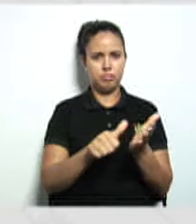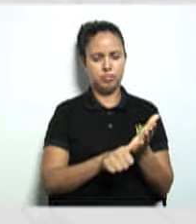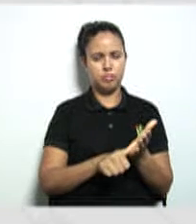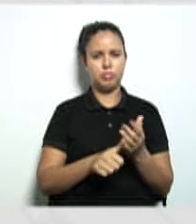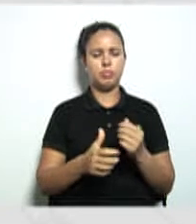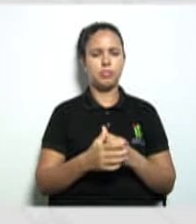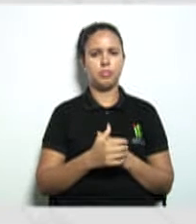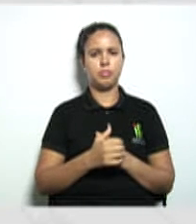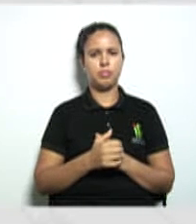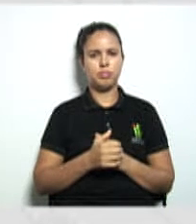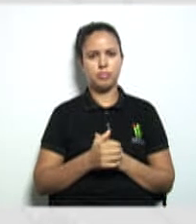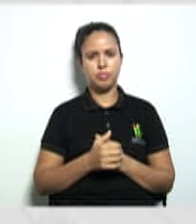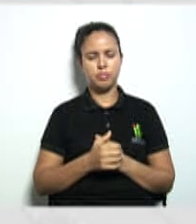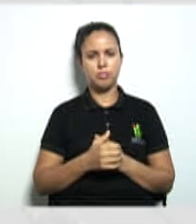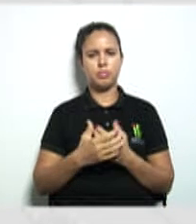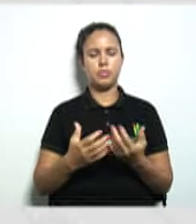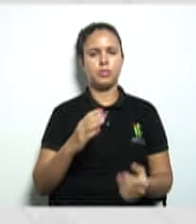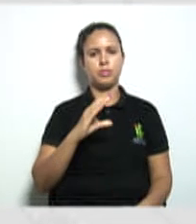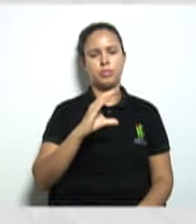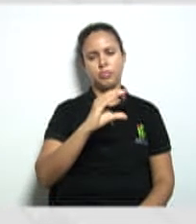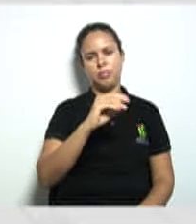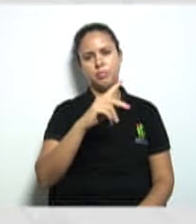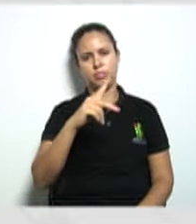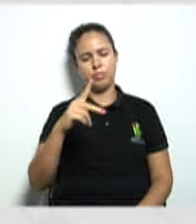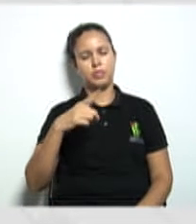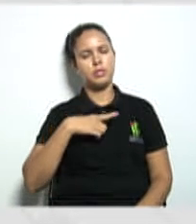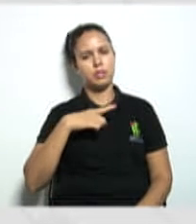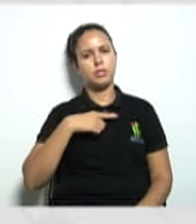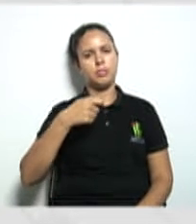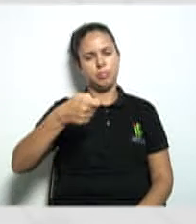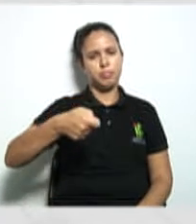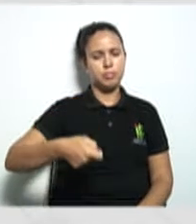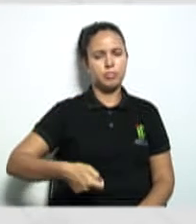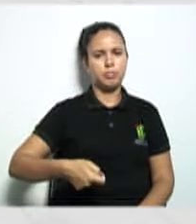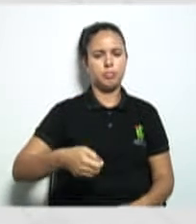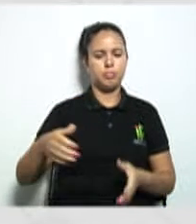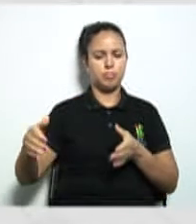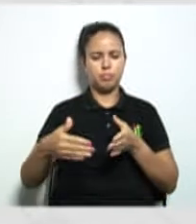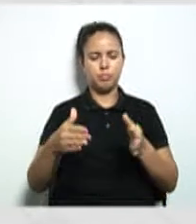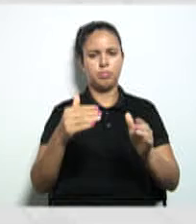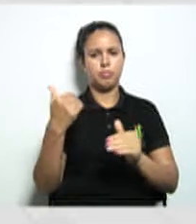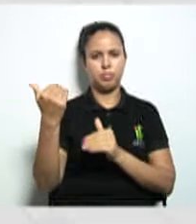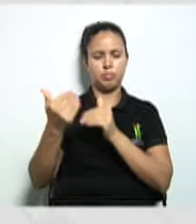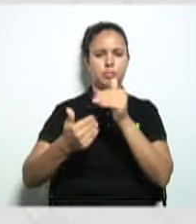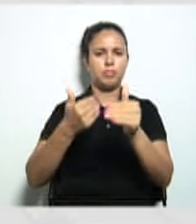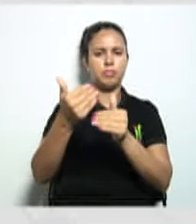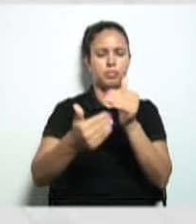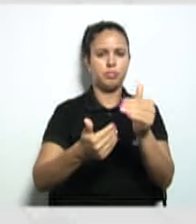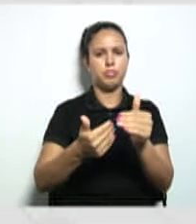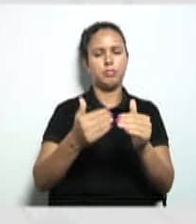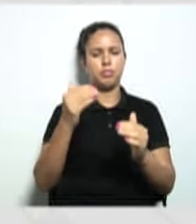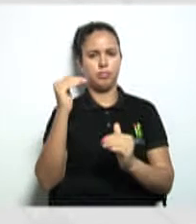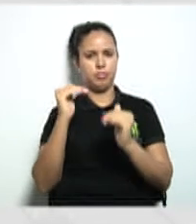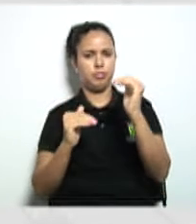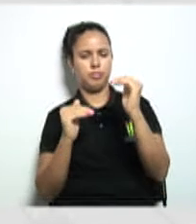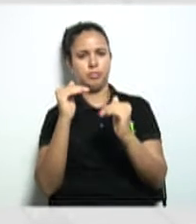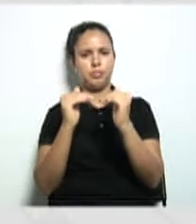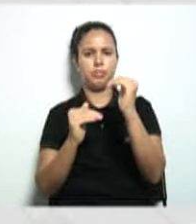lá. As cooperativas têm o dever de conduzir o desenvolvimento equilibrado das